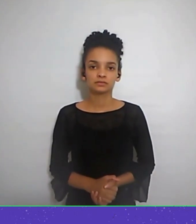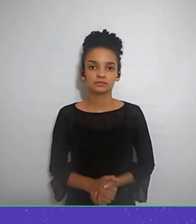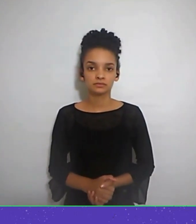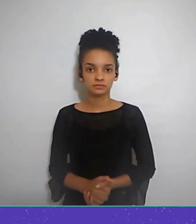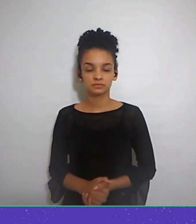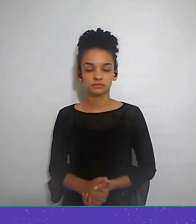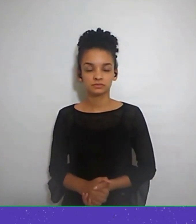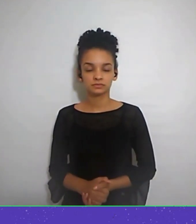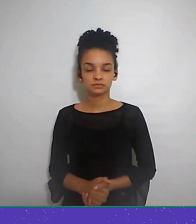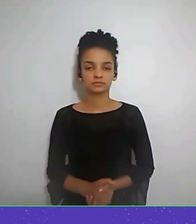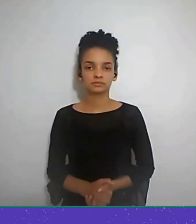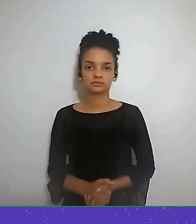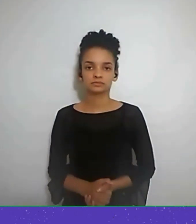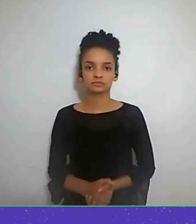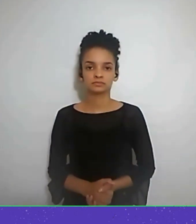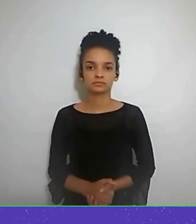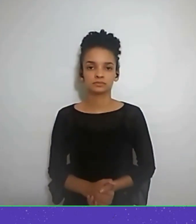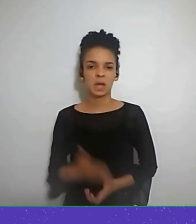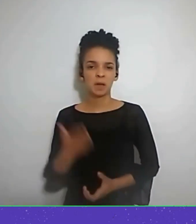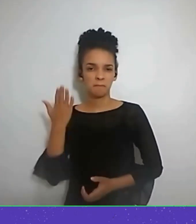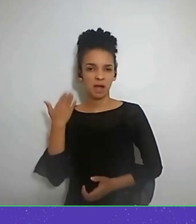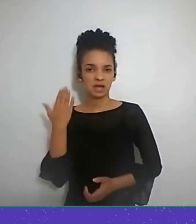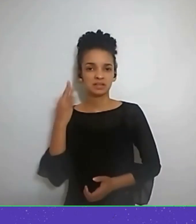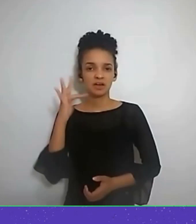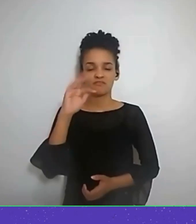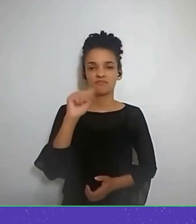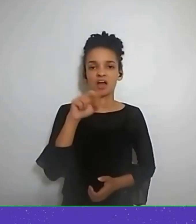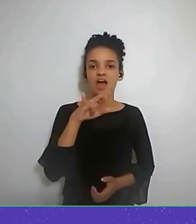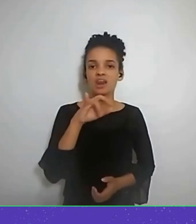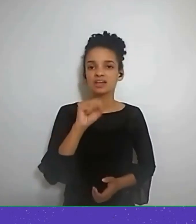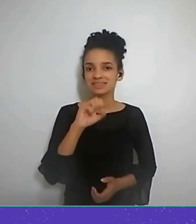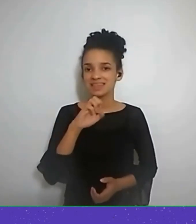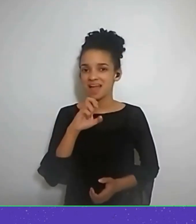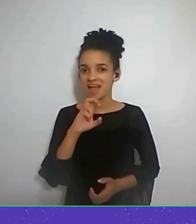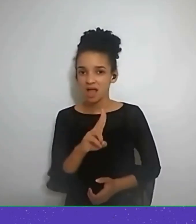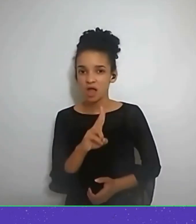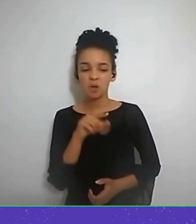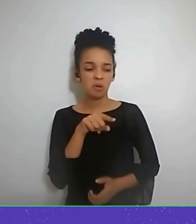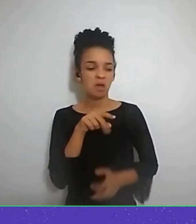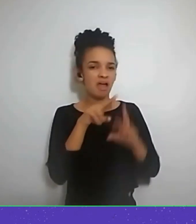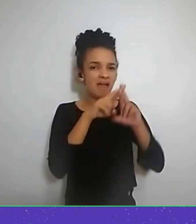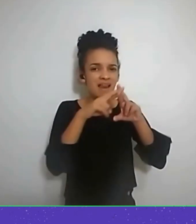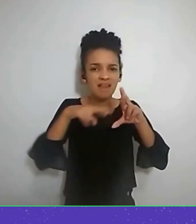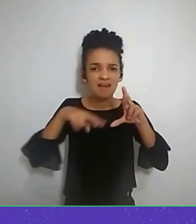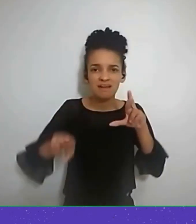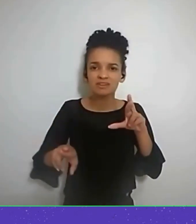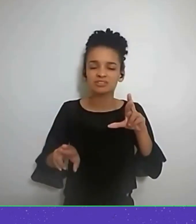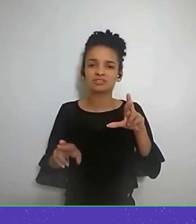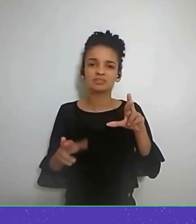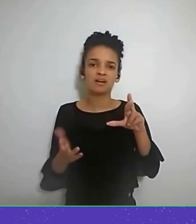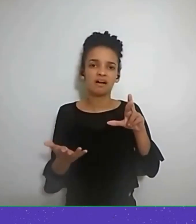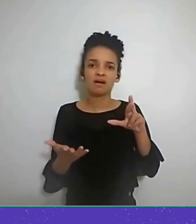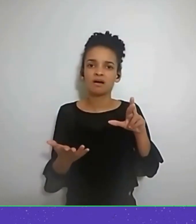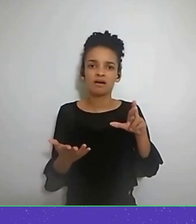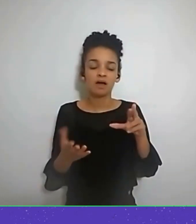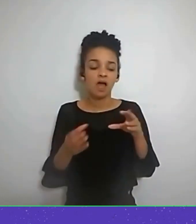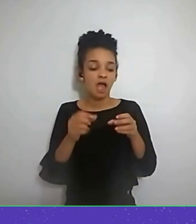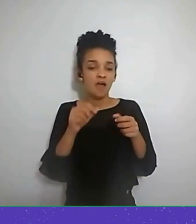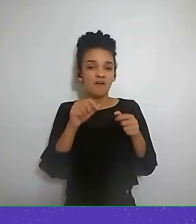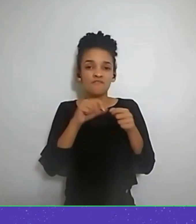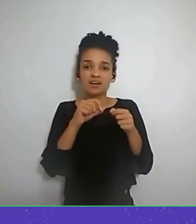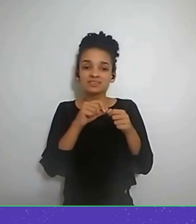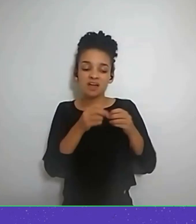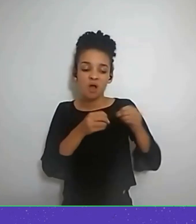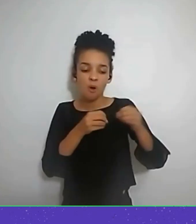Os fariseus e os escribas, com a sua religião, não produziam nada para Deus,